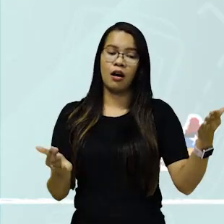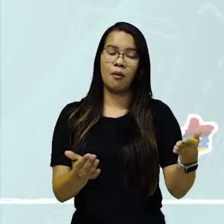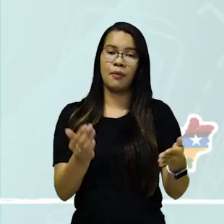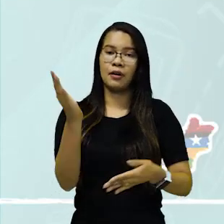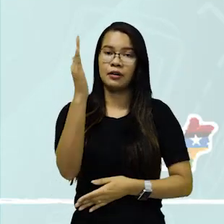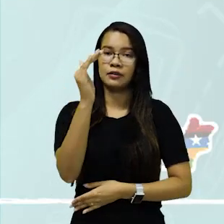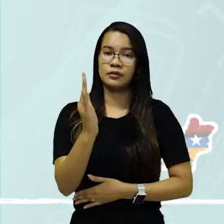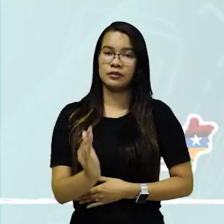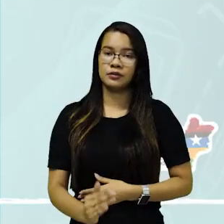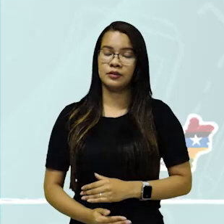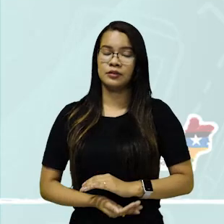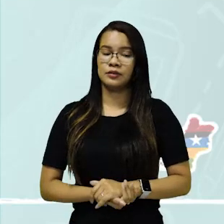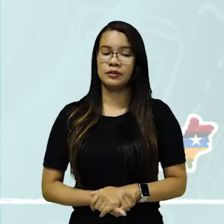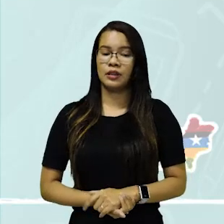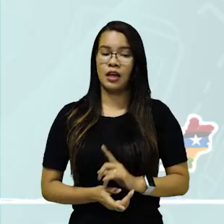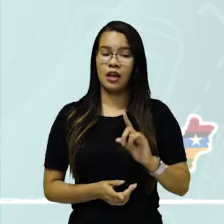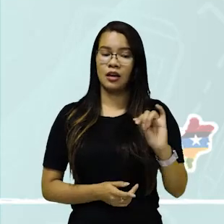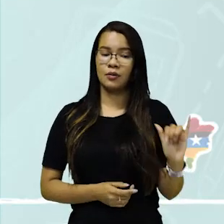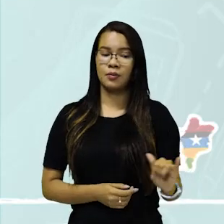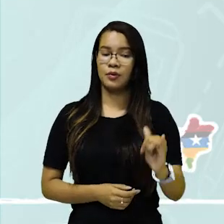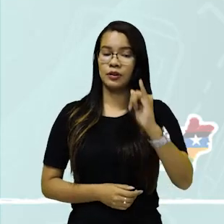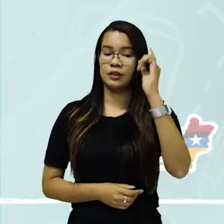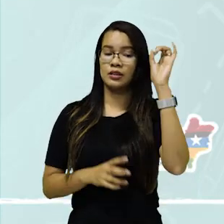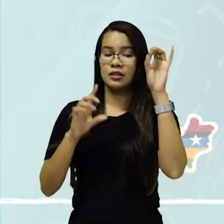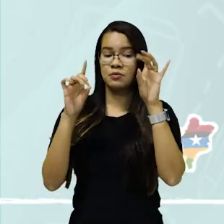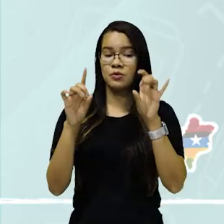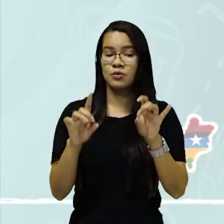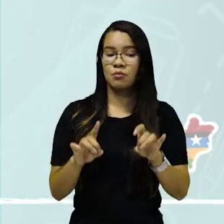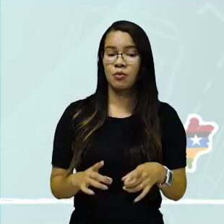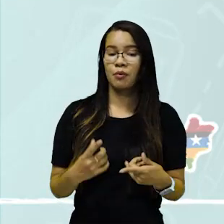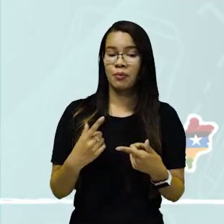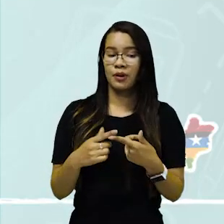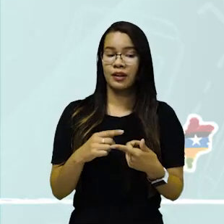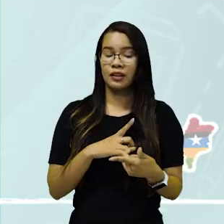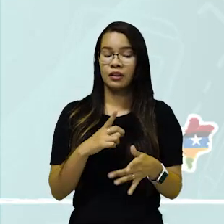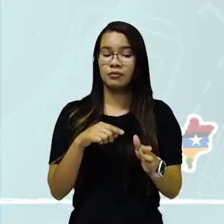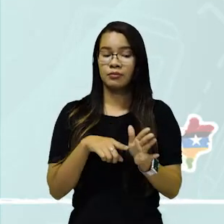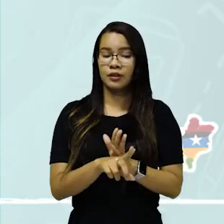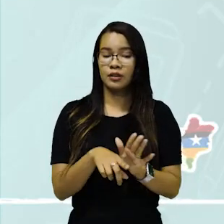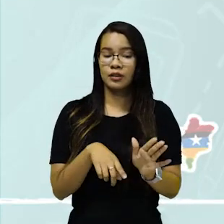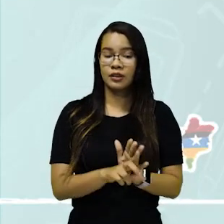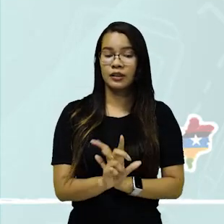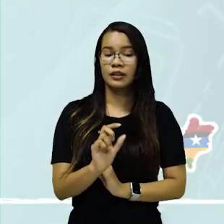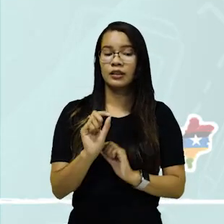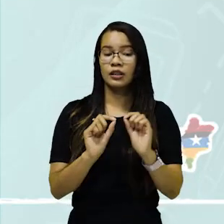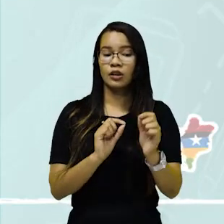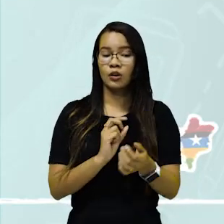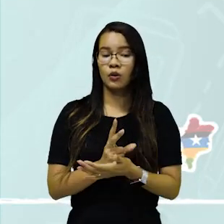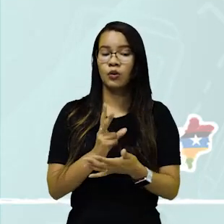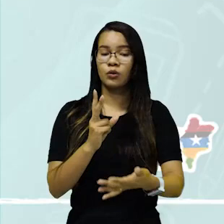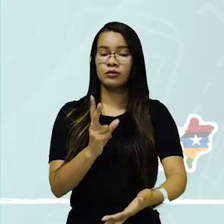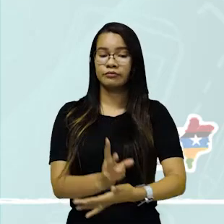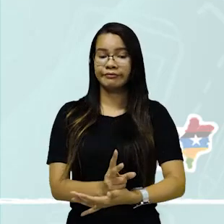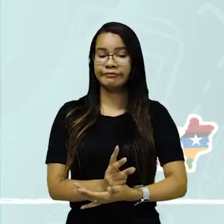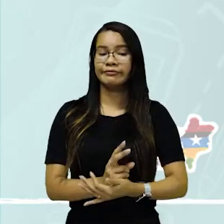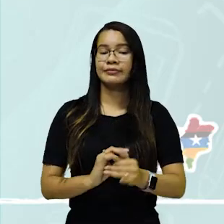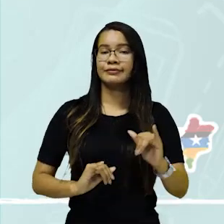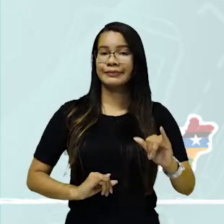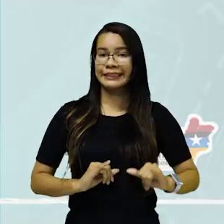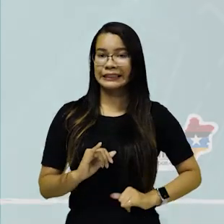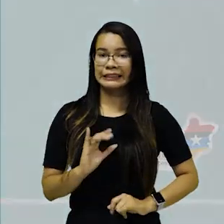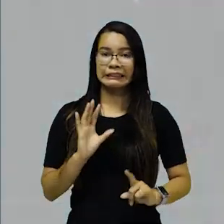discutir o feminismo no Brasil atual, principalmente por quê? Porque tem questões que ainda continuam afetando